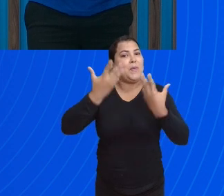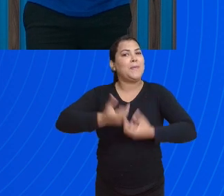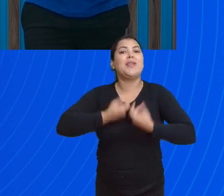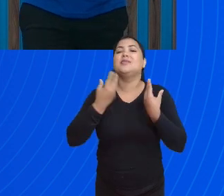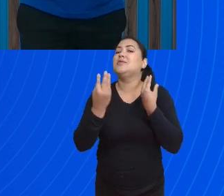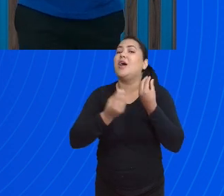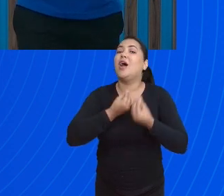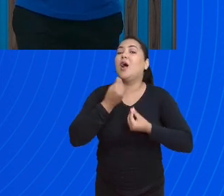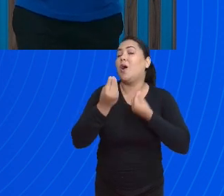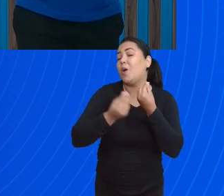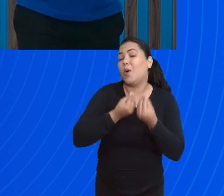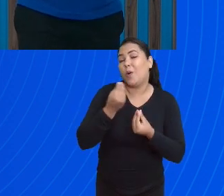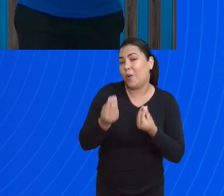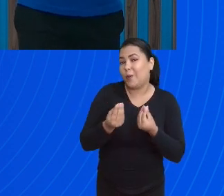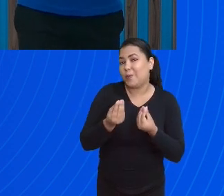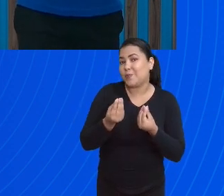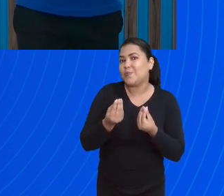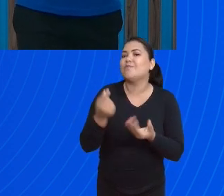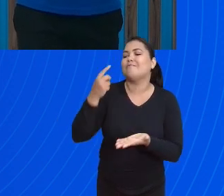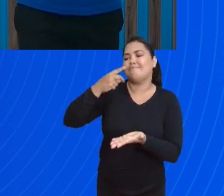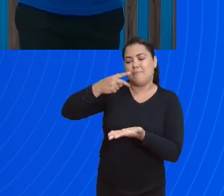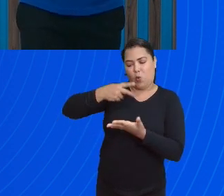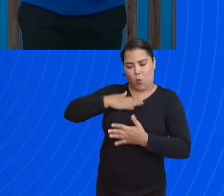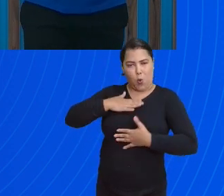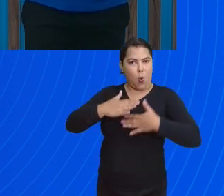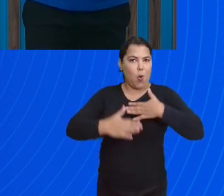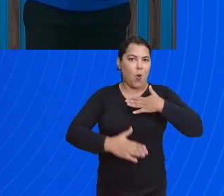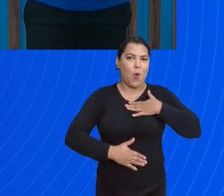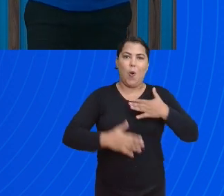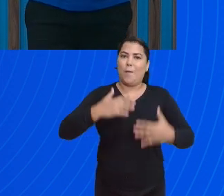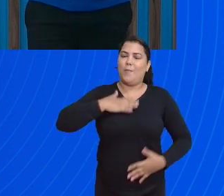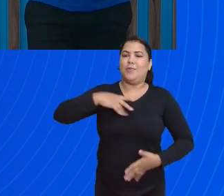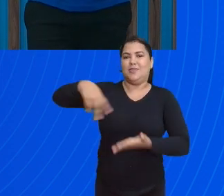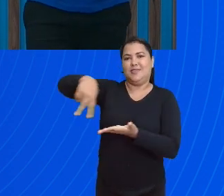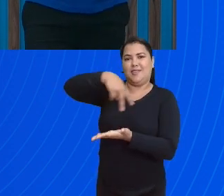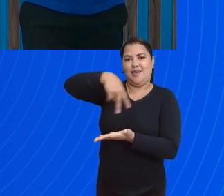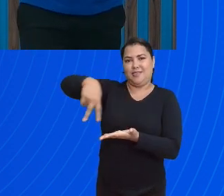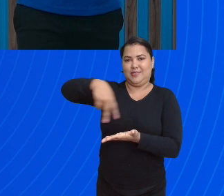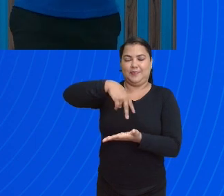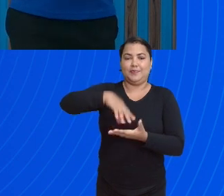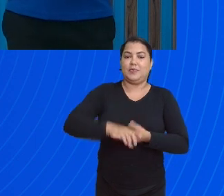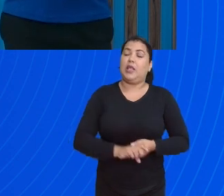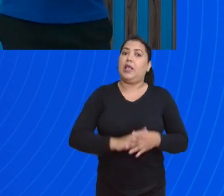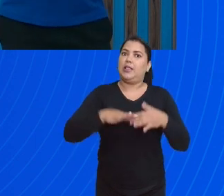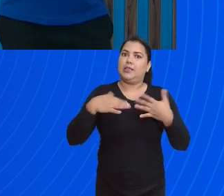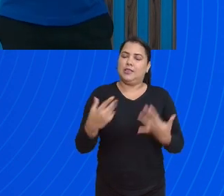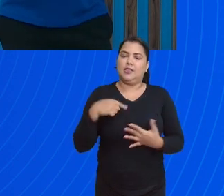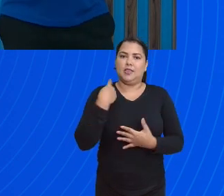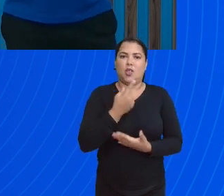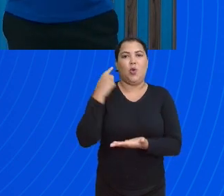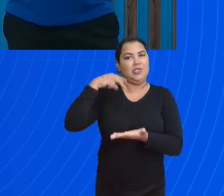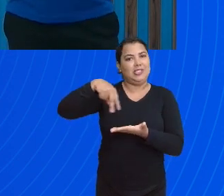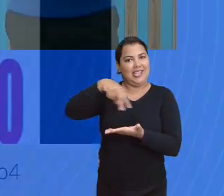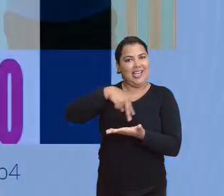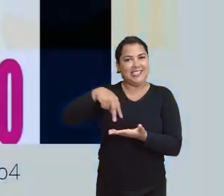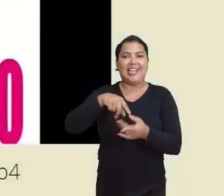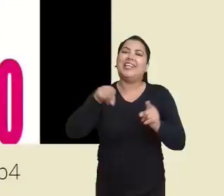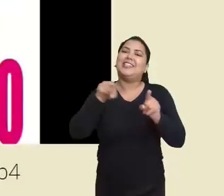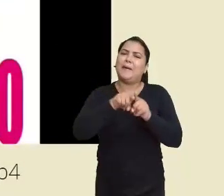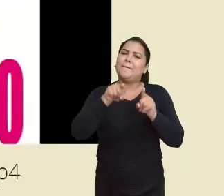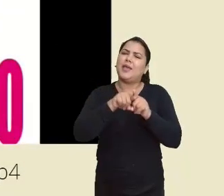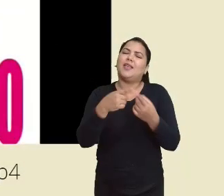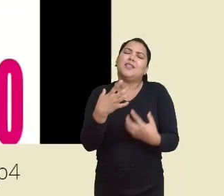expressão cultural, expressão através do corpo, né? Através da dança. Então, quando a gente dança, a gente também coloca